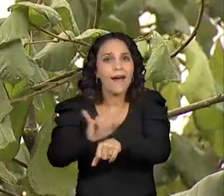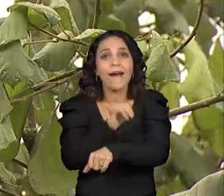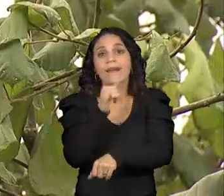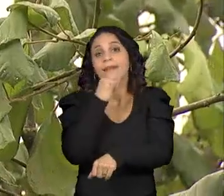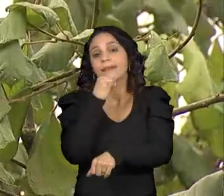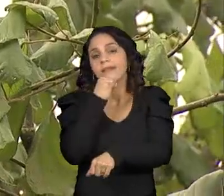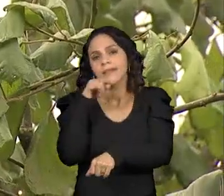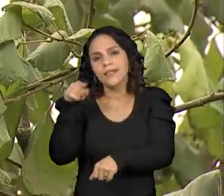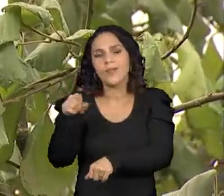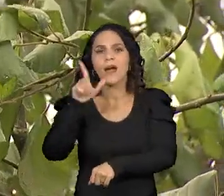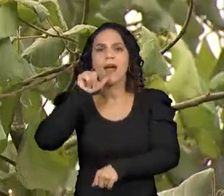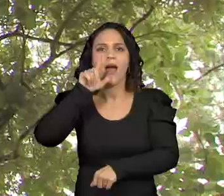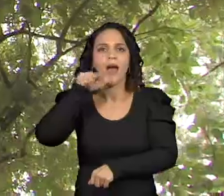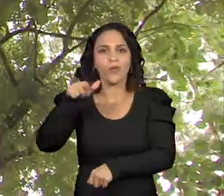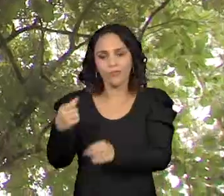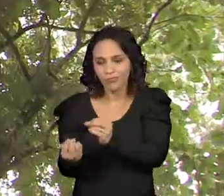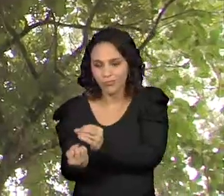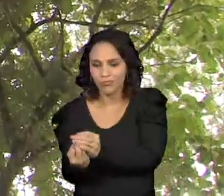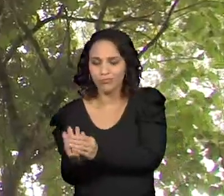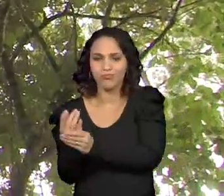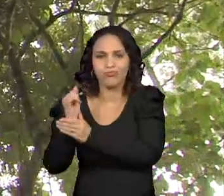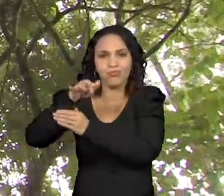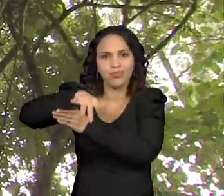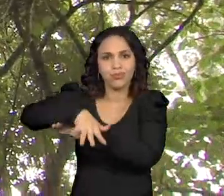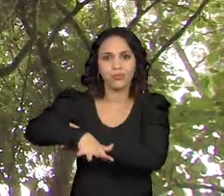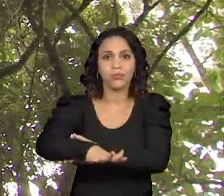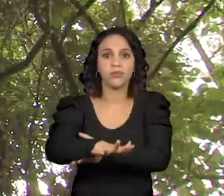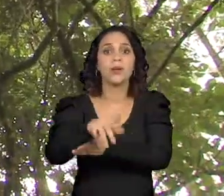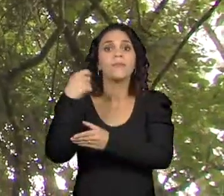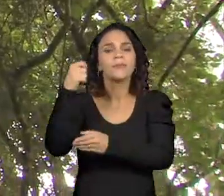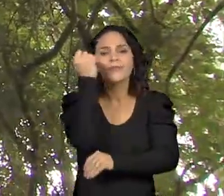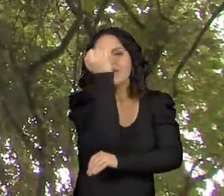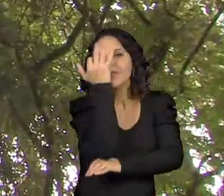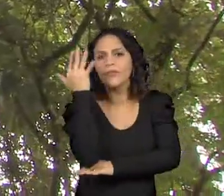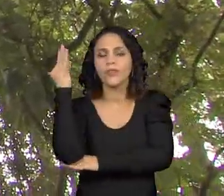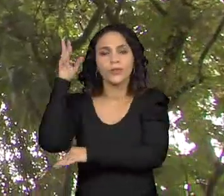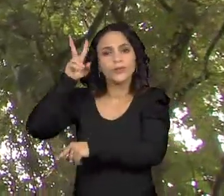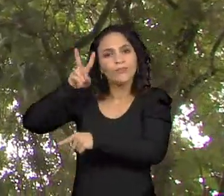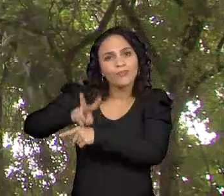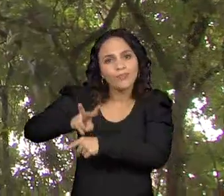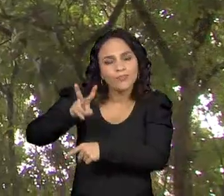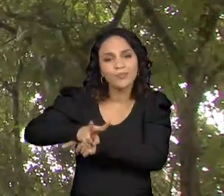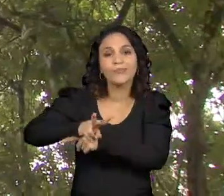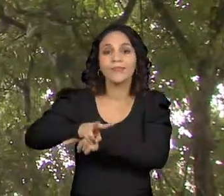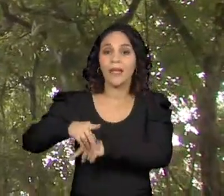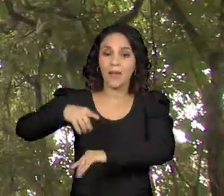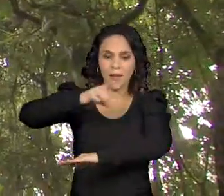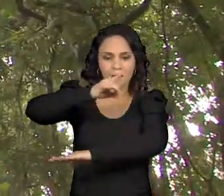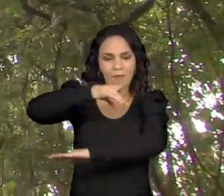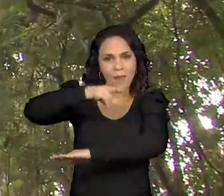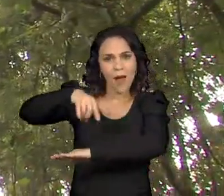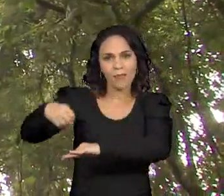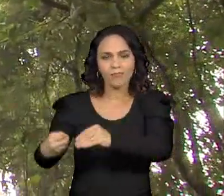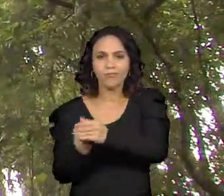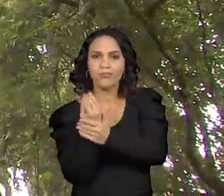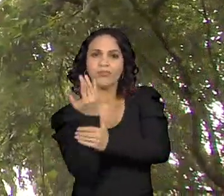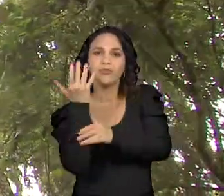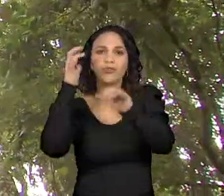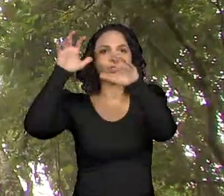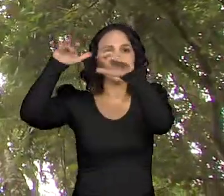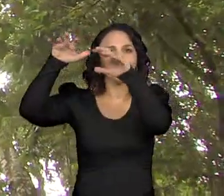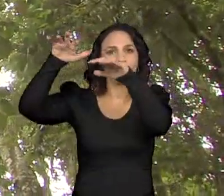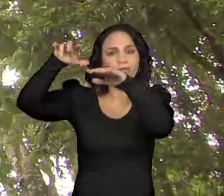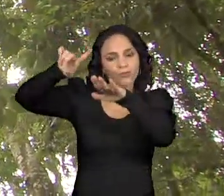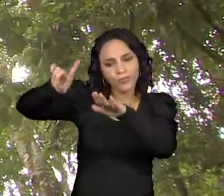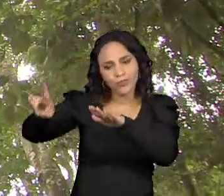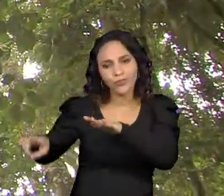para a questão hídrica. Nós precisamos ter a floresta, a mata ciliar, que é uma área de preservação permanente,